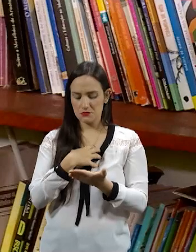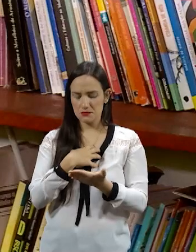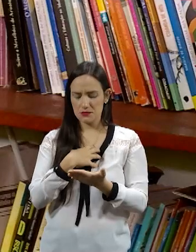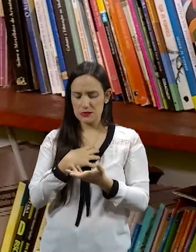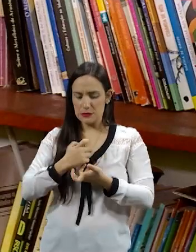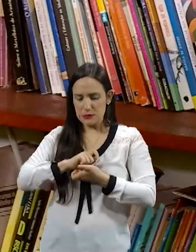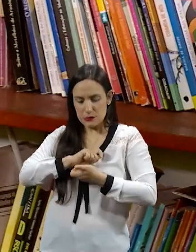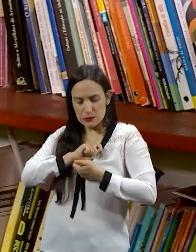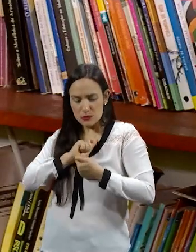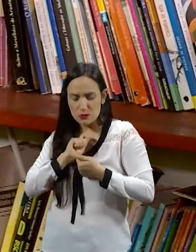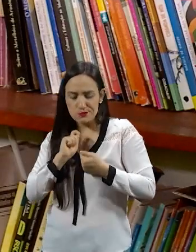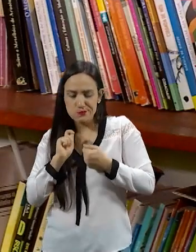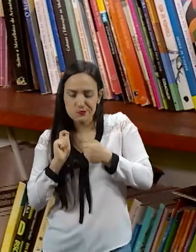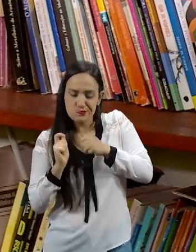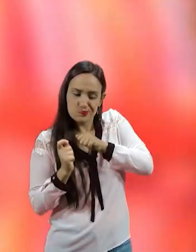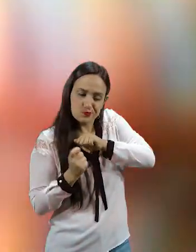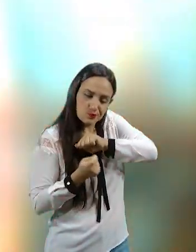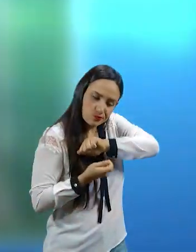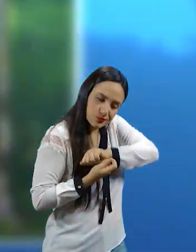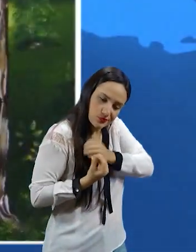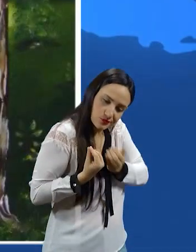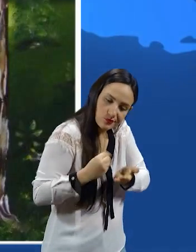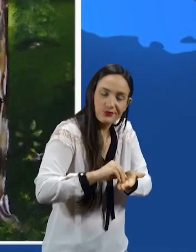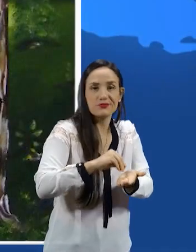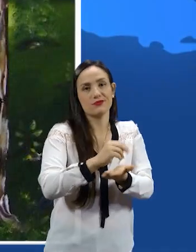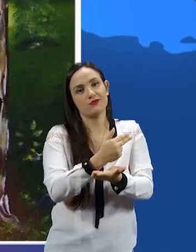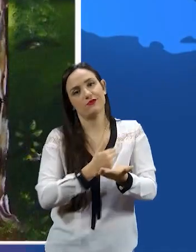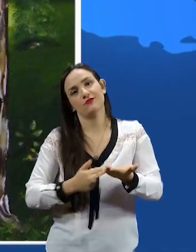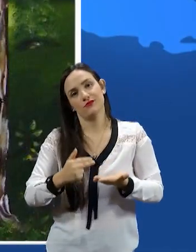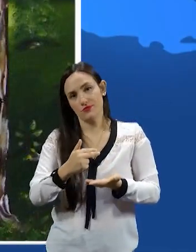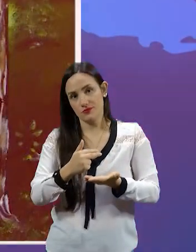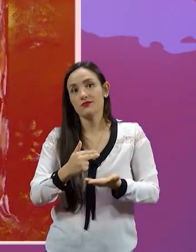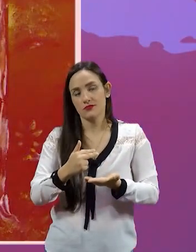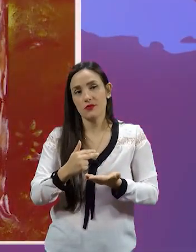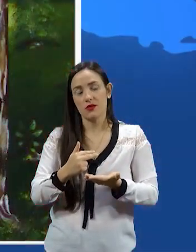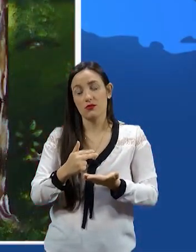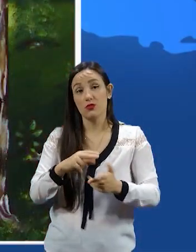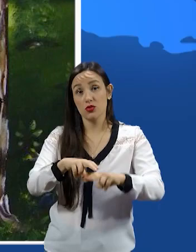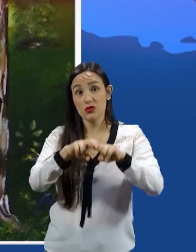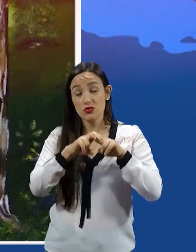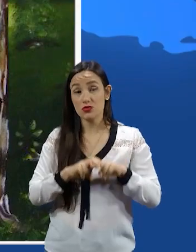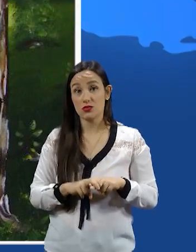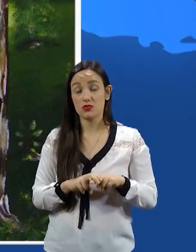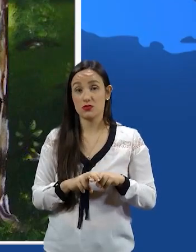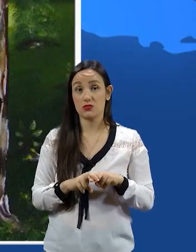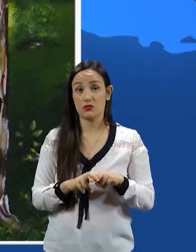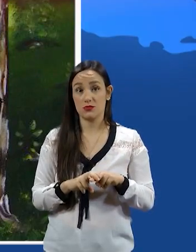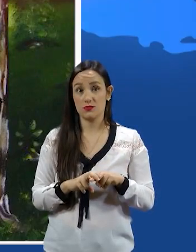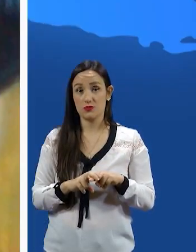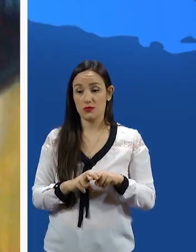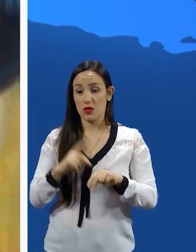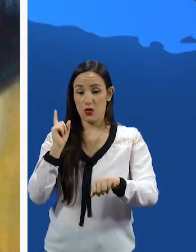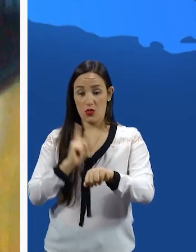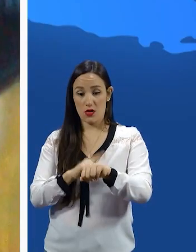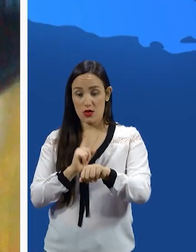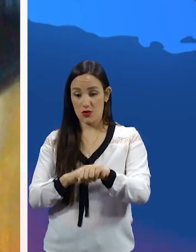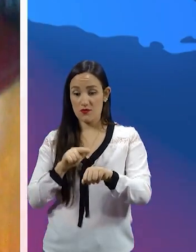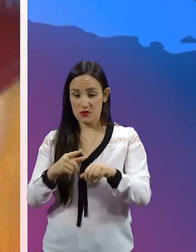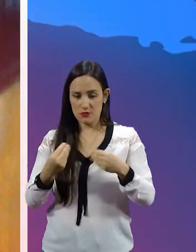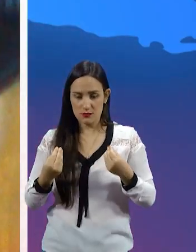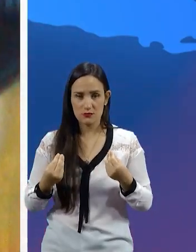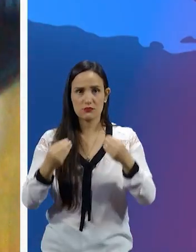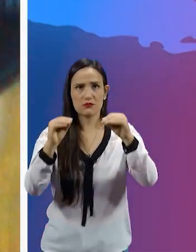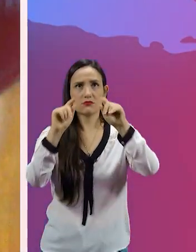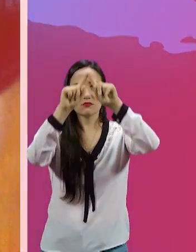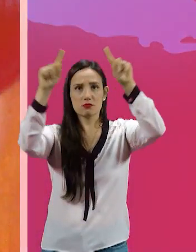o sentimento nosso, né? E a partir desse sentimento, do que você coloca em